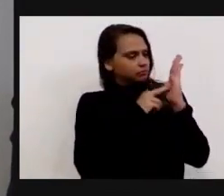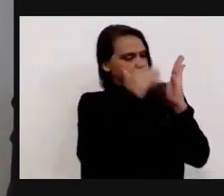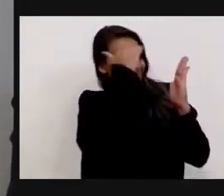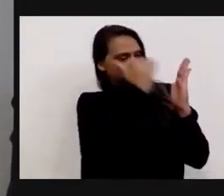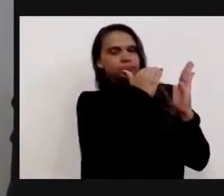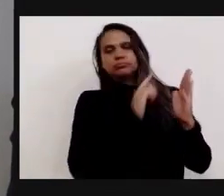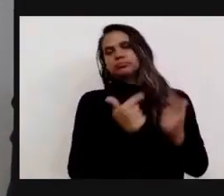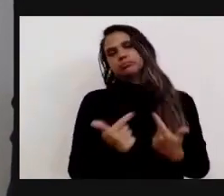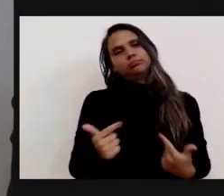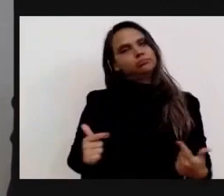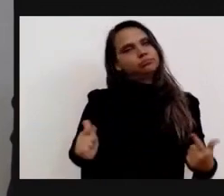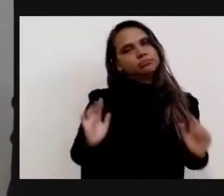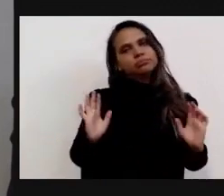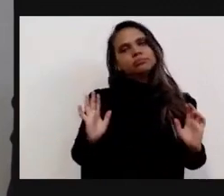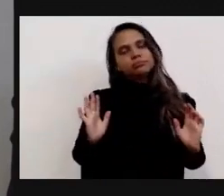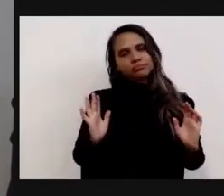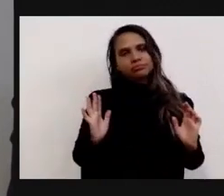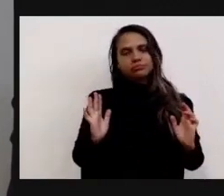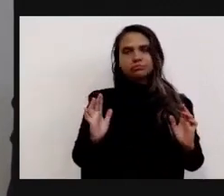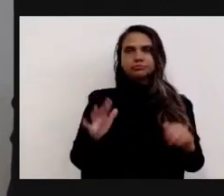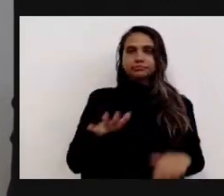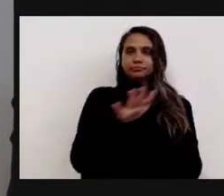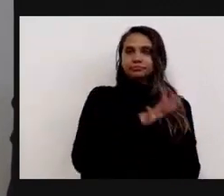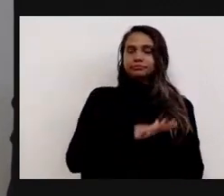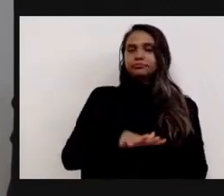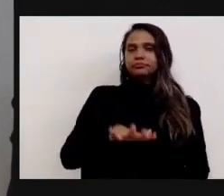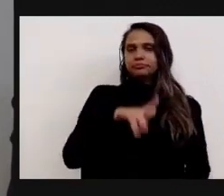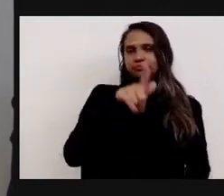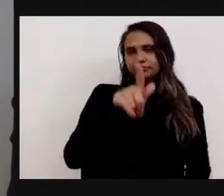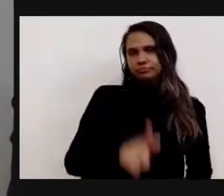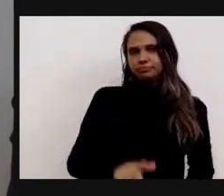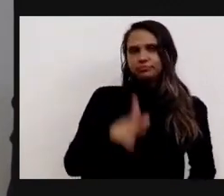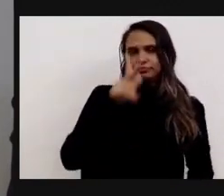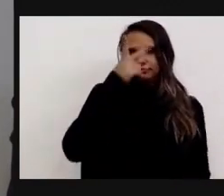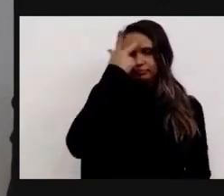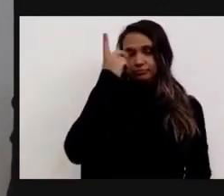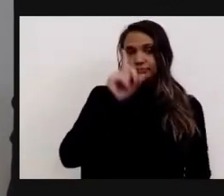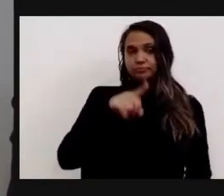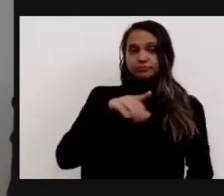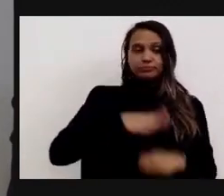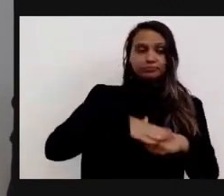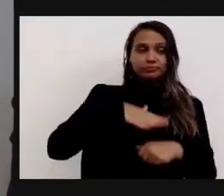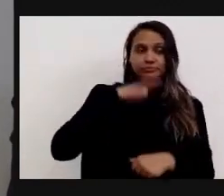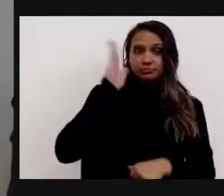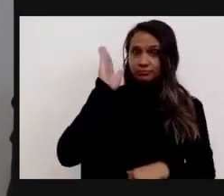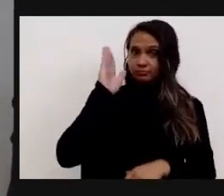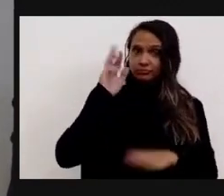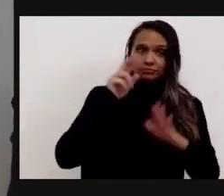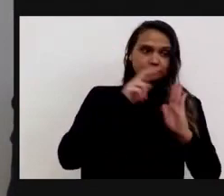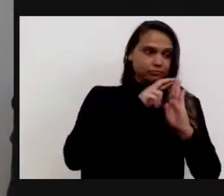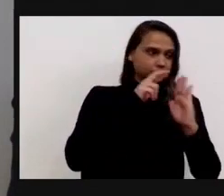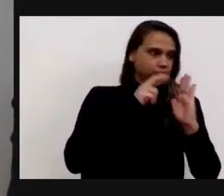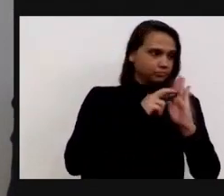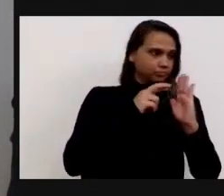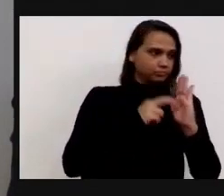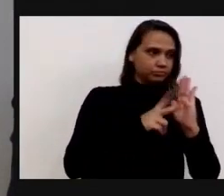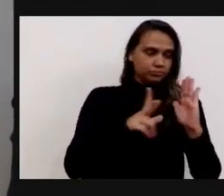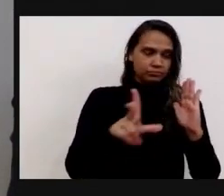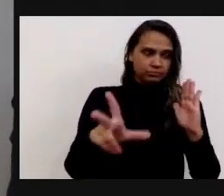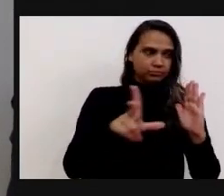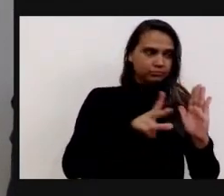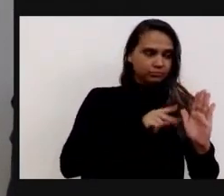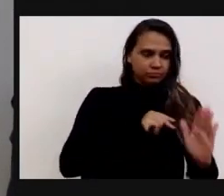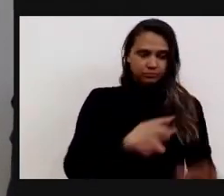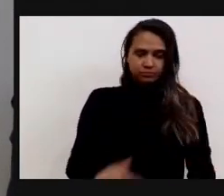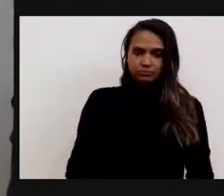de gestão de pessoas é a área que eu conheço que mais tem receita de bolo impressionante é o apego a receita